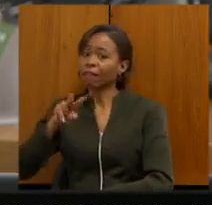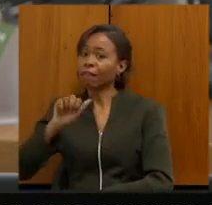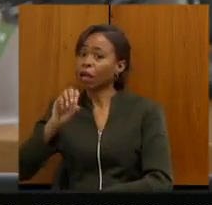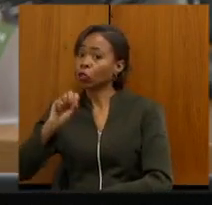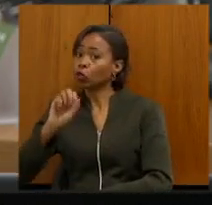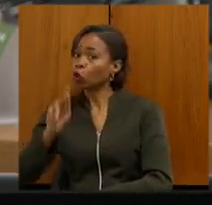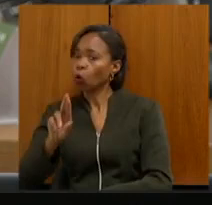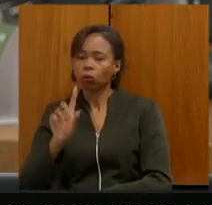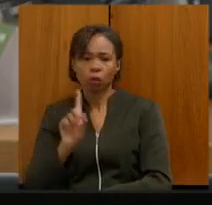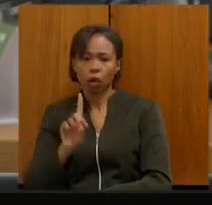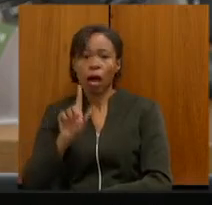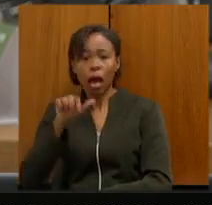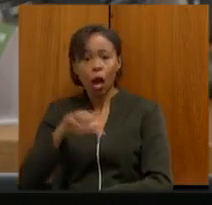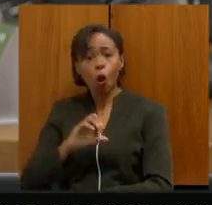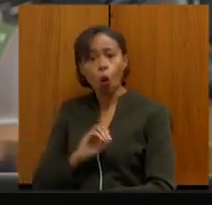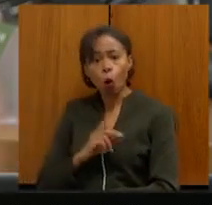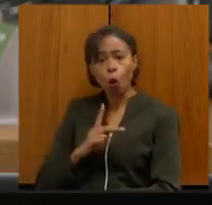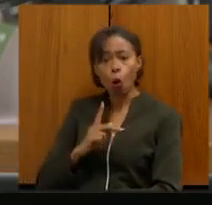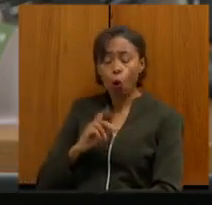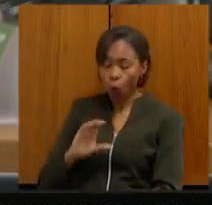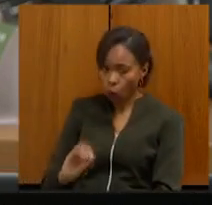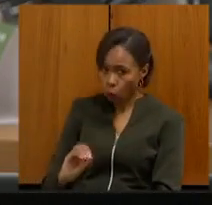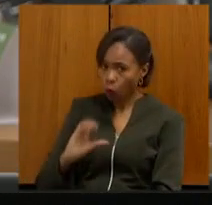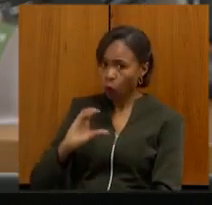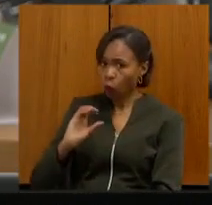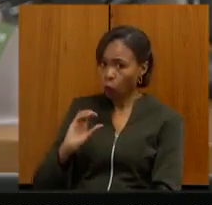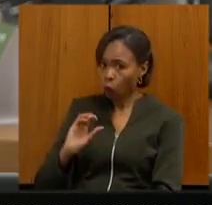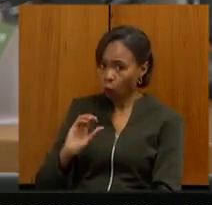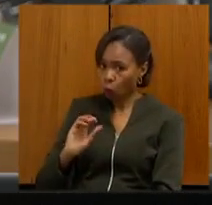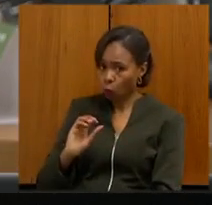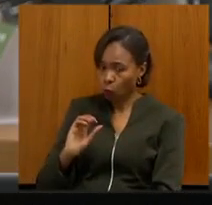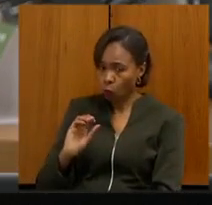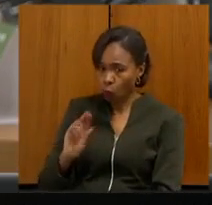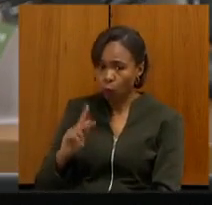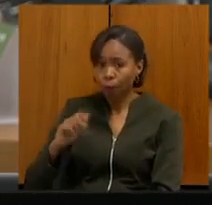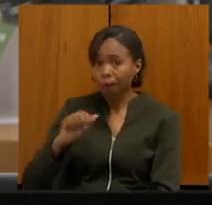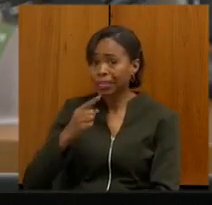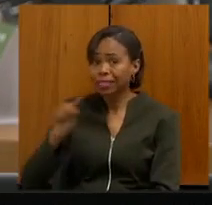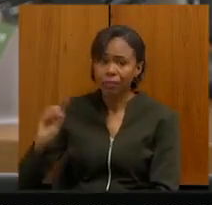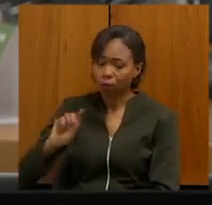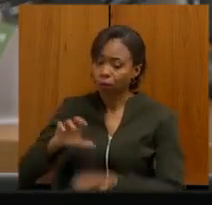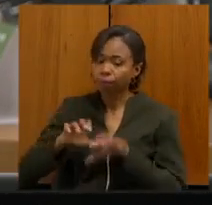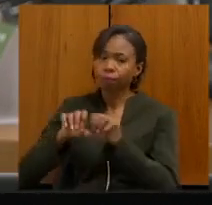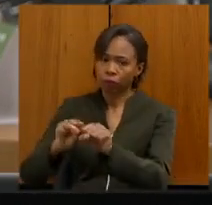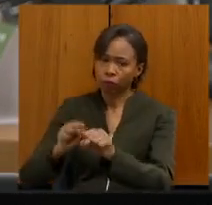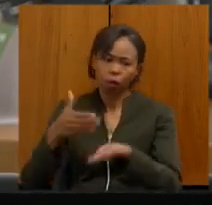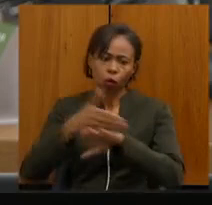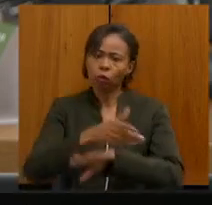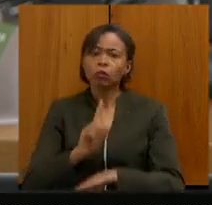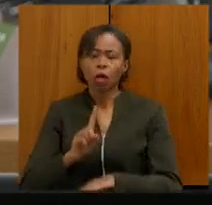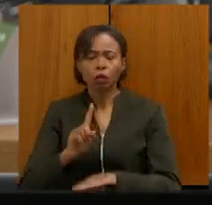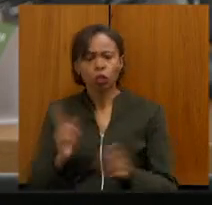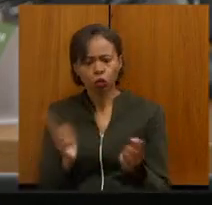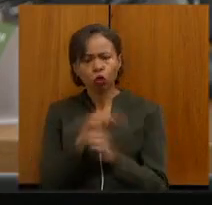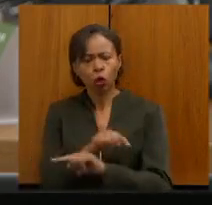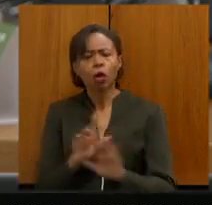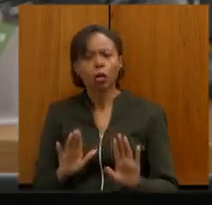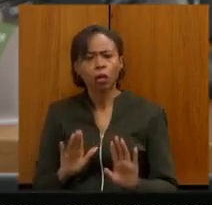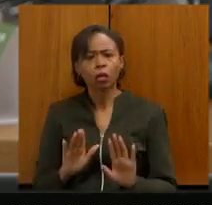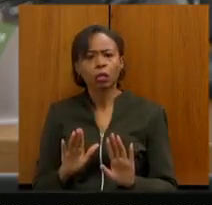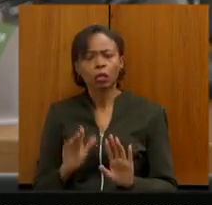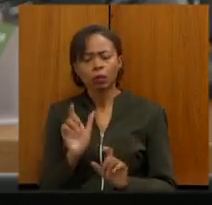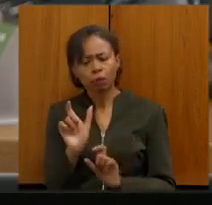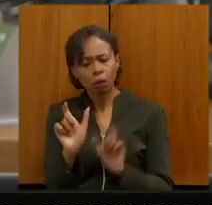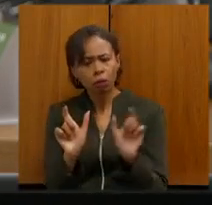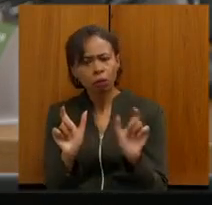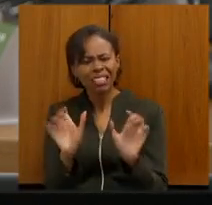da luta é algo que não cabe então gente já fez situações e faço cotidianamente esse tipo de fala é assim que a gente trabalha é assim que